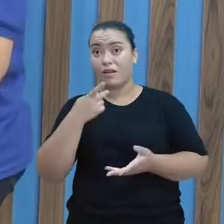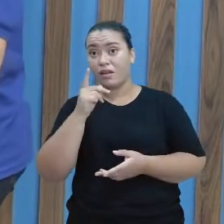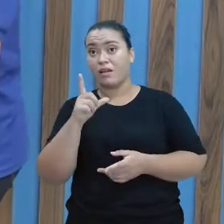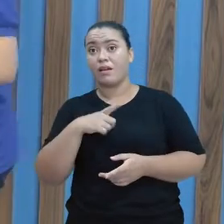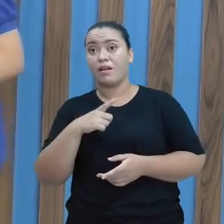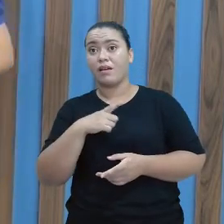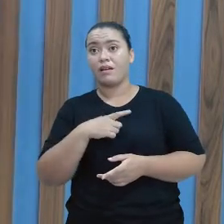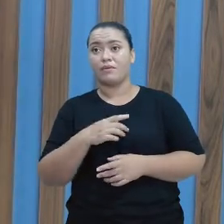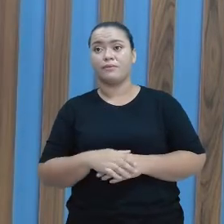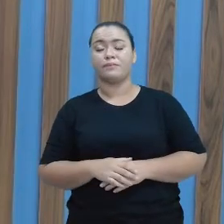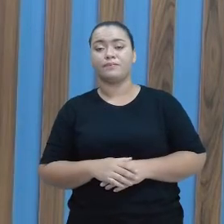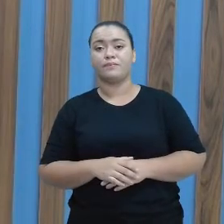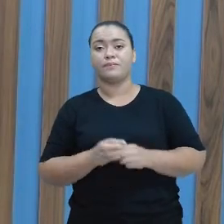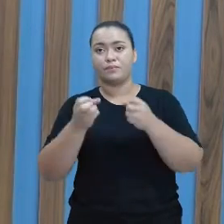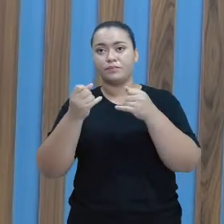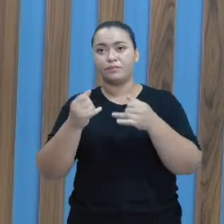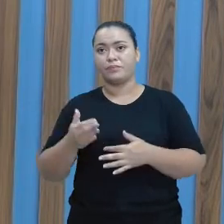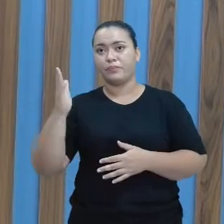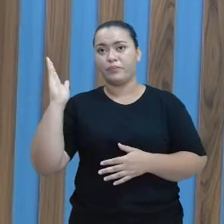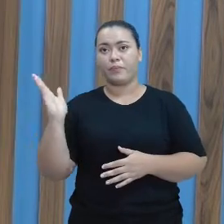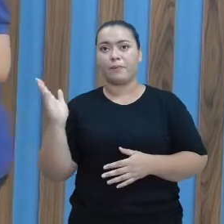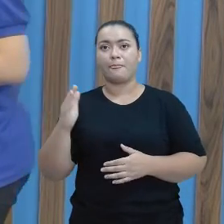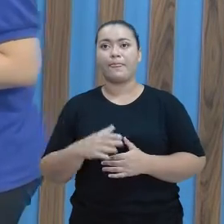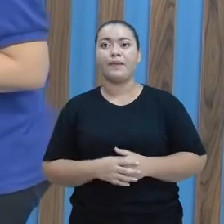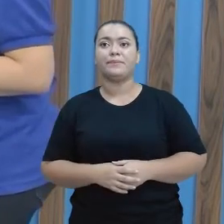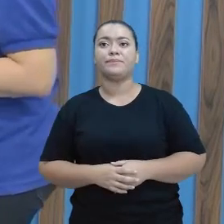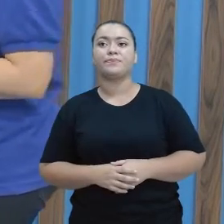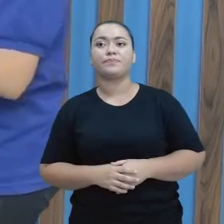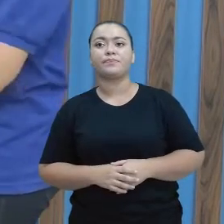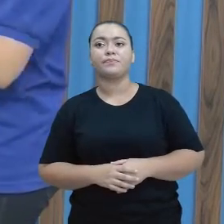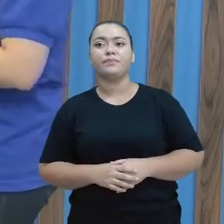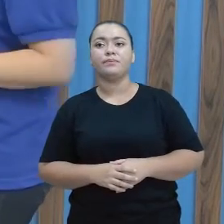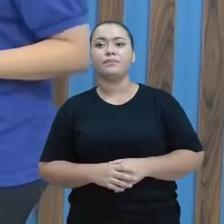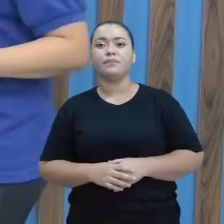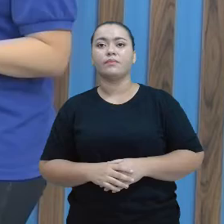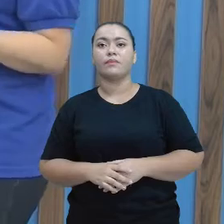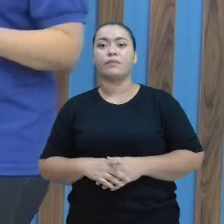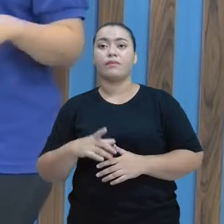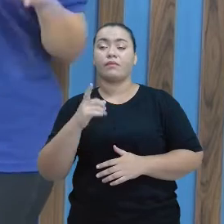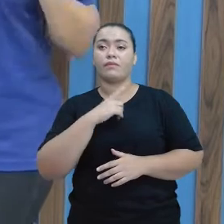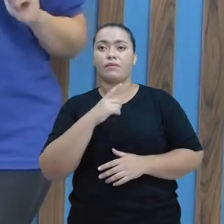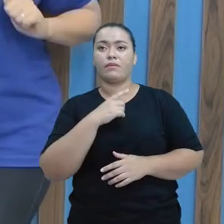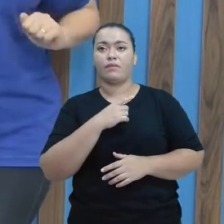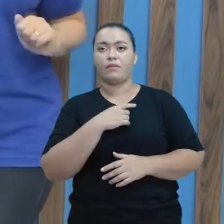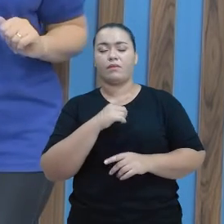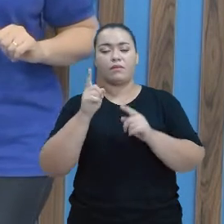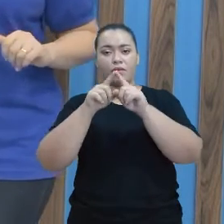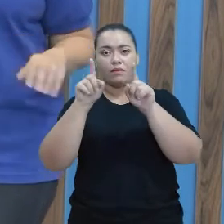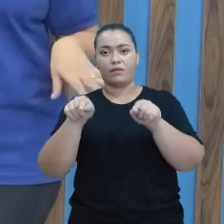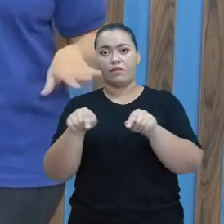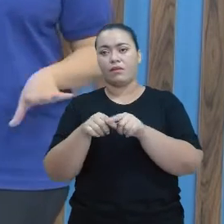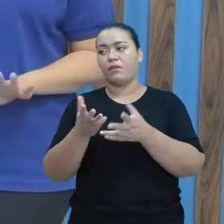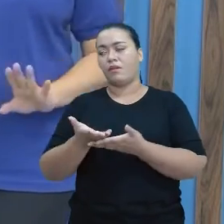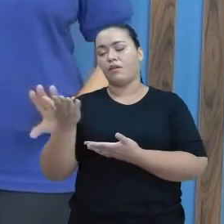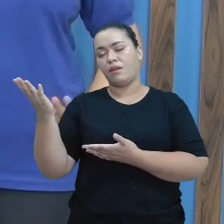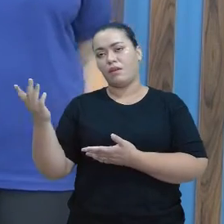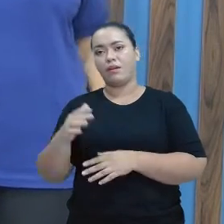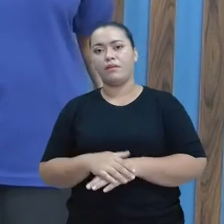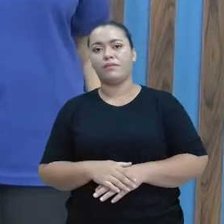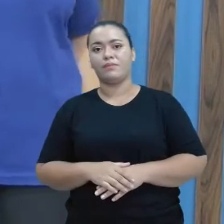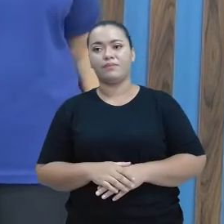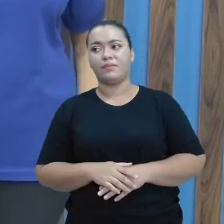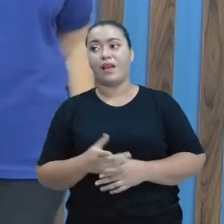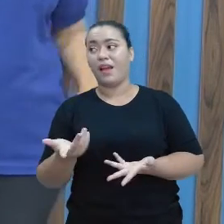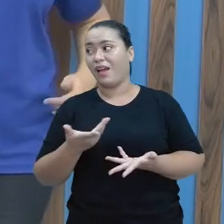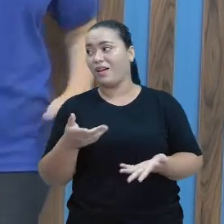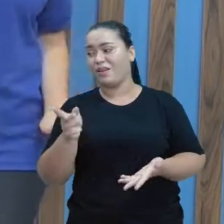ter esse cenário aqui, ó. Deixa eu trazer aqui para vocês. Bom, a gente vai ter esse tipo de cenário aqui. Como o professor Pedro se empolga